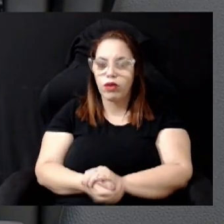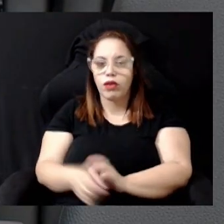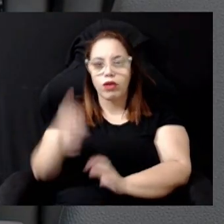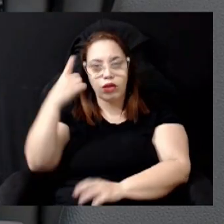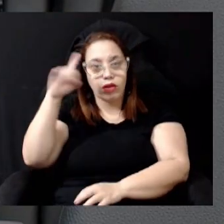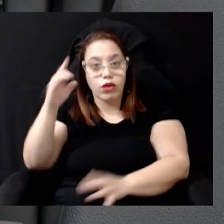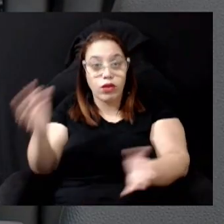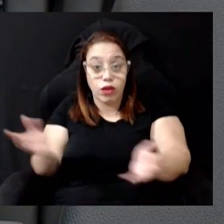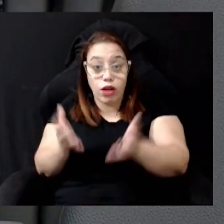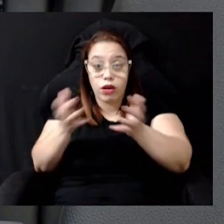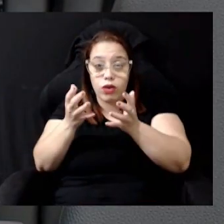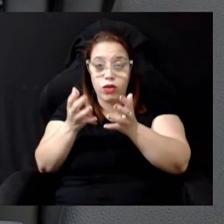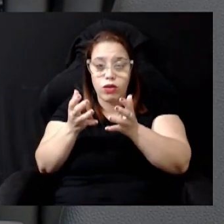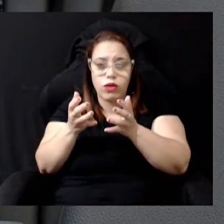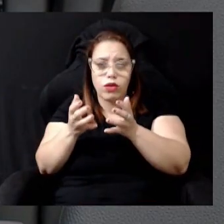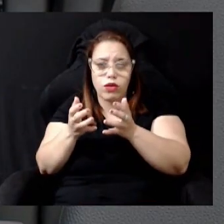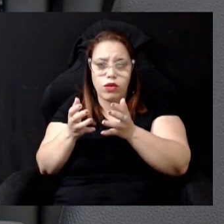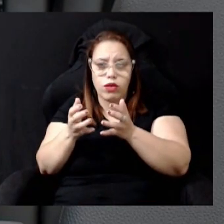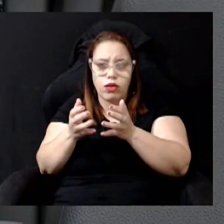ações